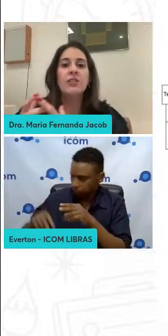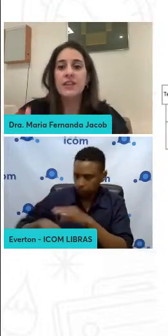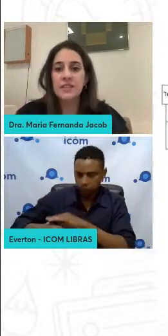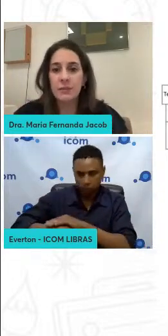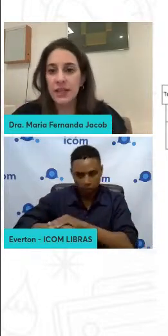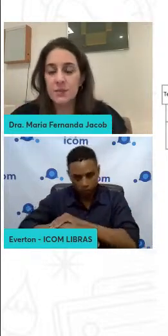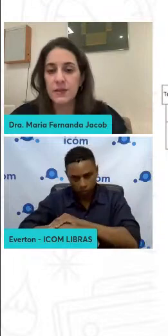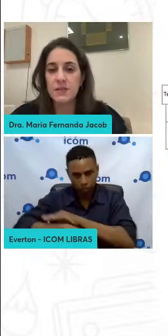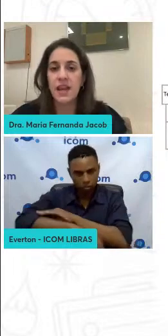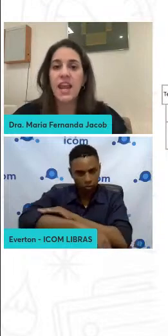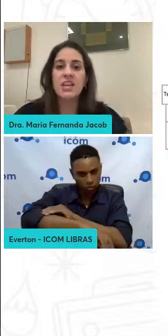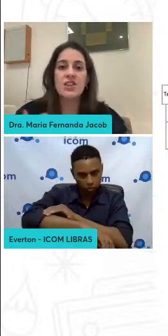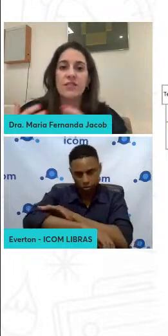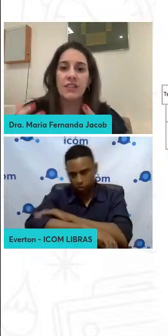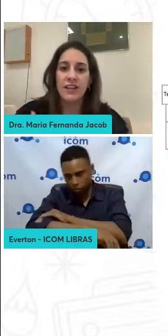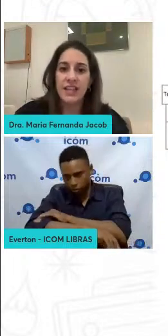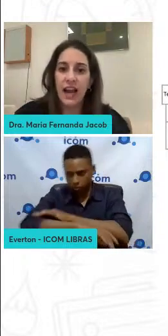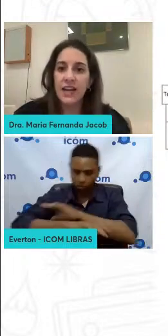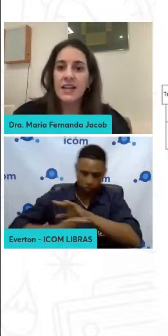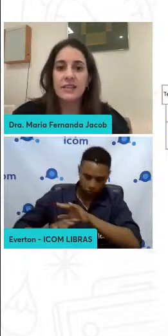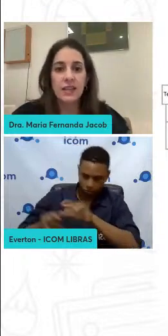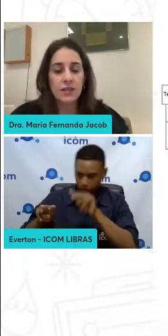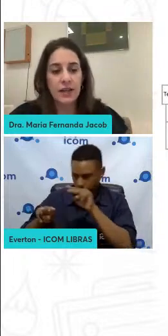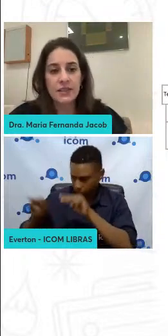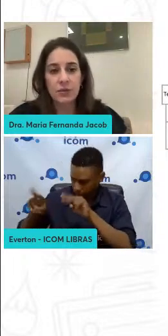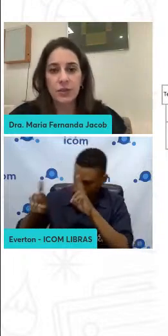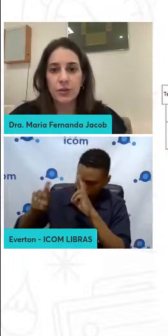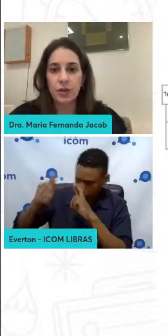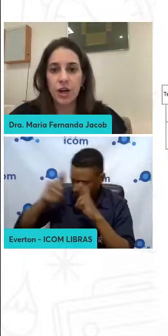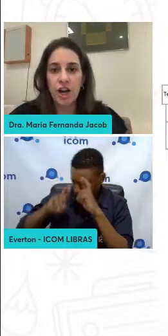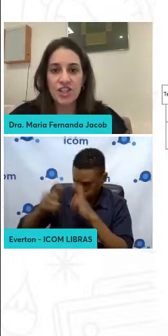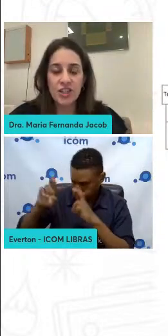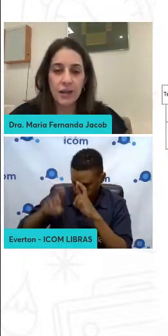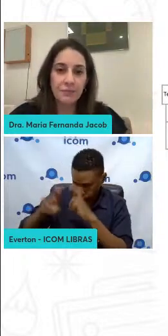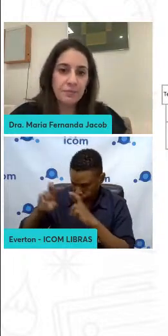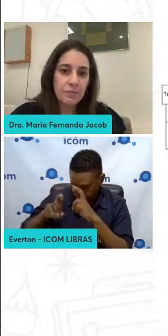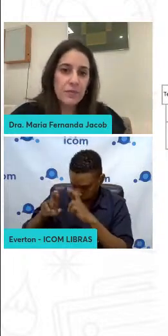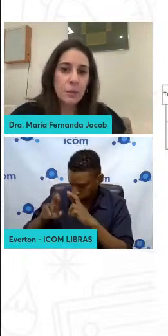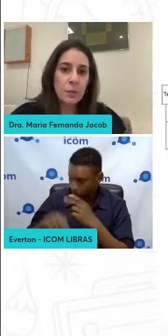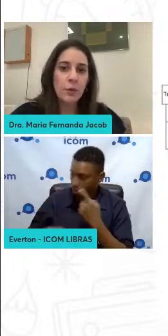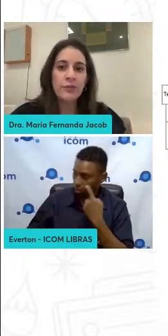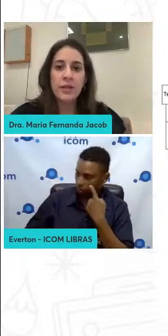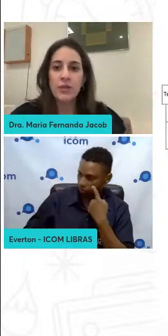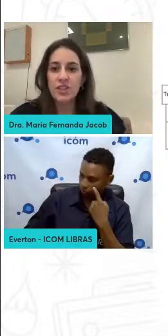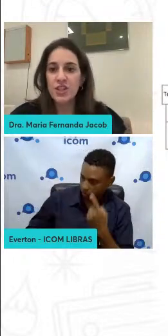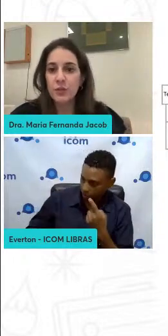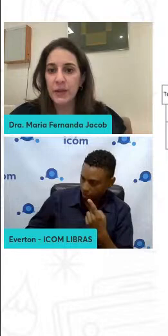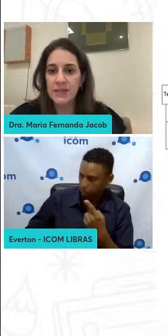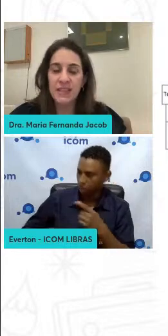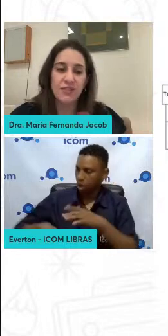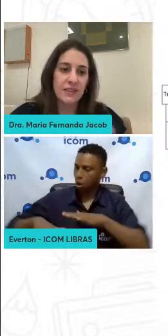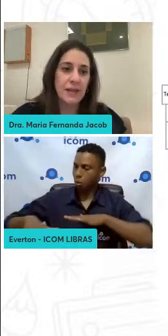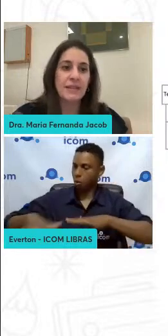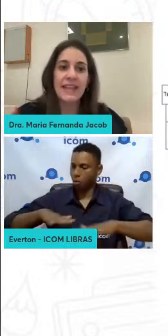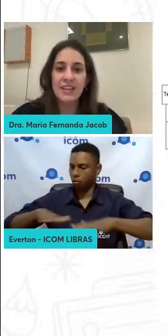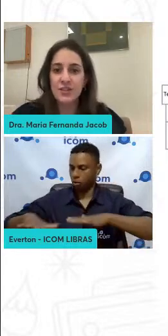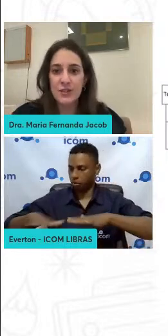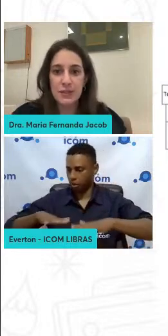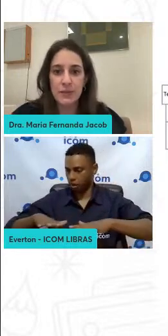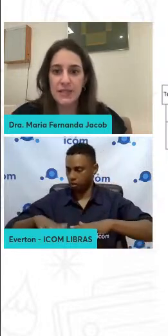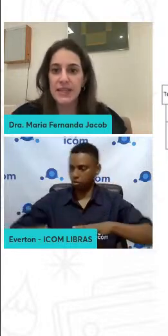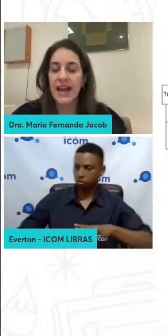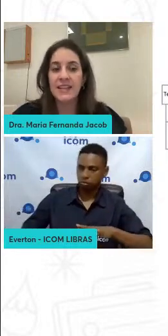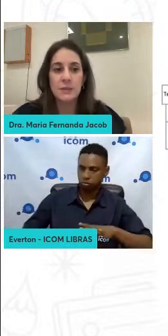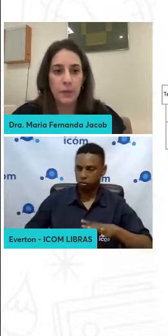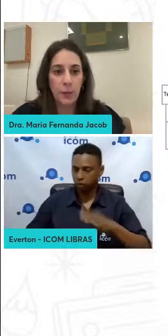pôr a mão, vai examinar esse paciente, vai avaliar tanto a questão neurológica, movimento ativo, passivo, ADM,